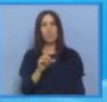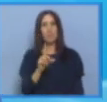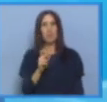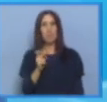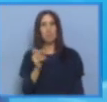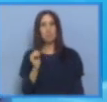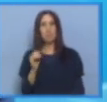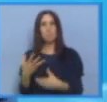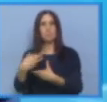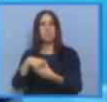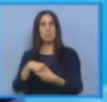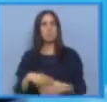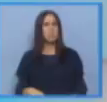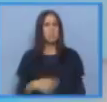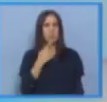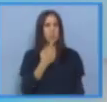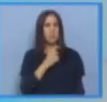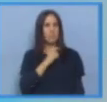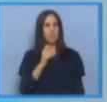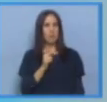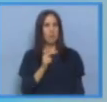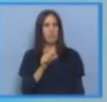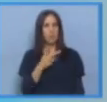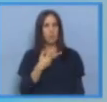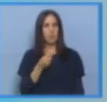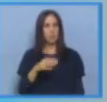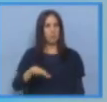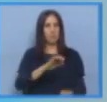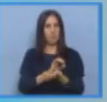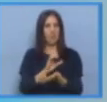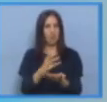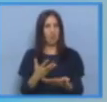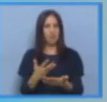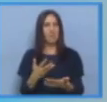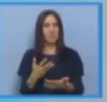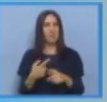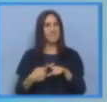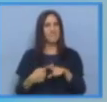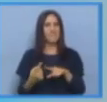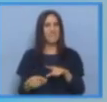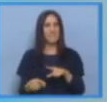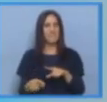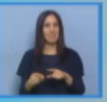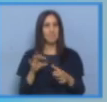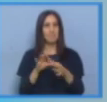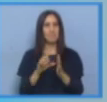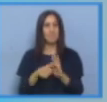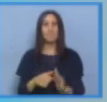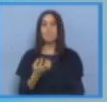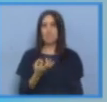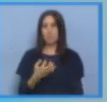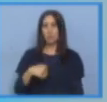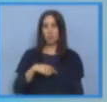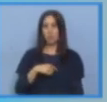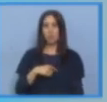para dizer que atualmente o Padre Álvaro é pároco lá na zona da Figueira, não é? Por isso, todo esse entusiasmo também em torno do projeto. Exato. Nós,